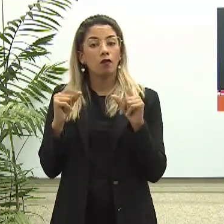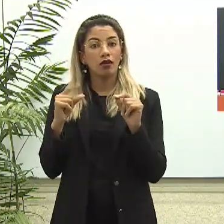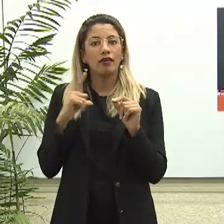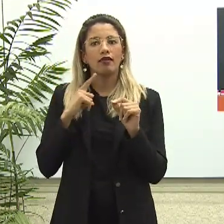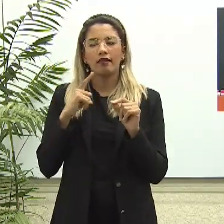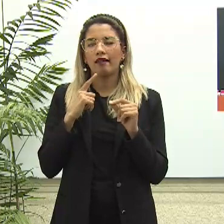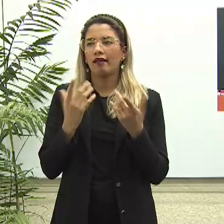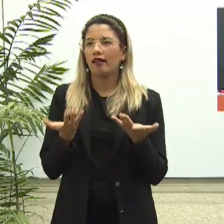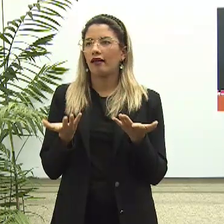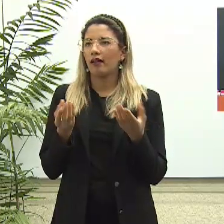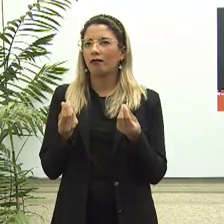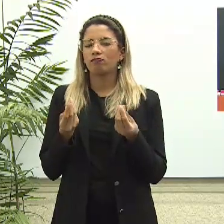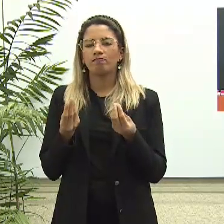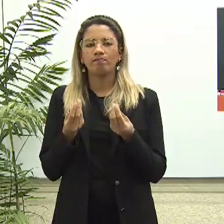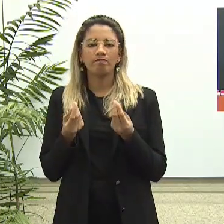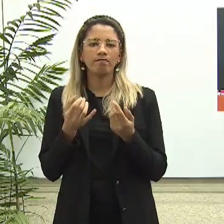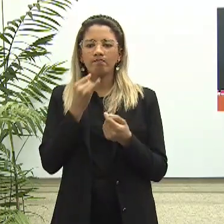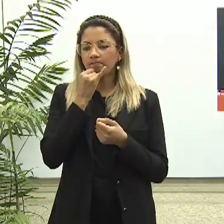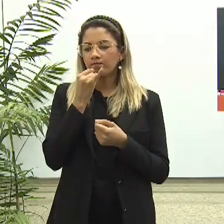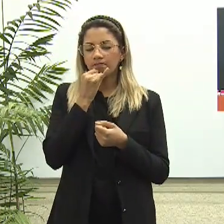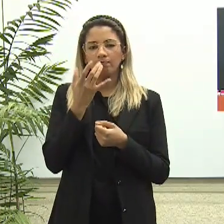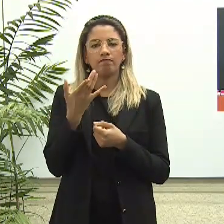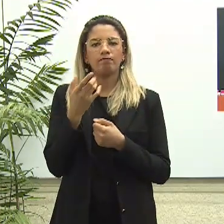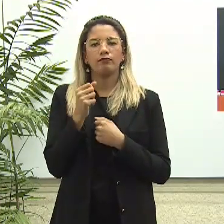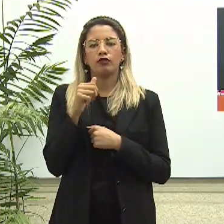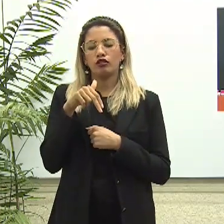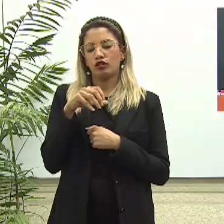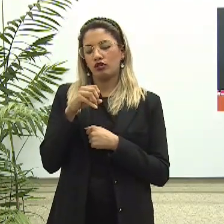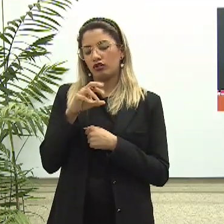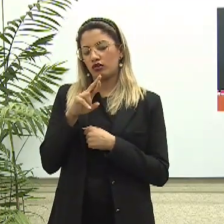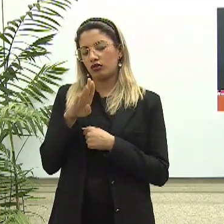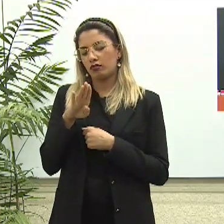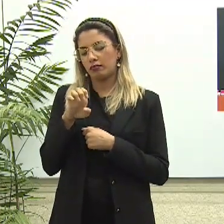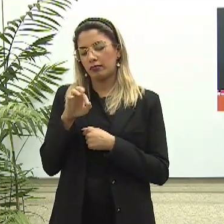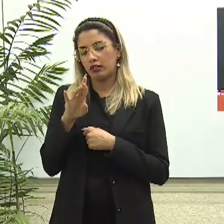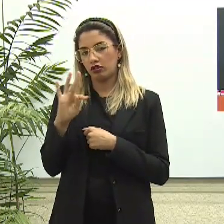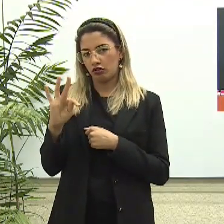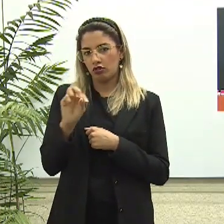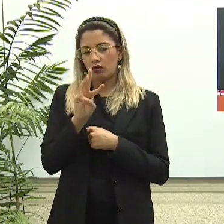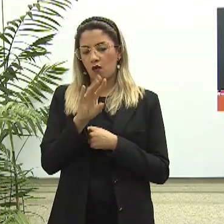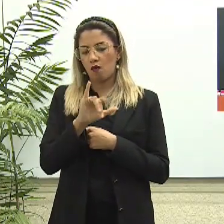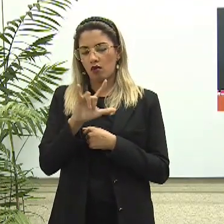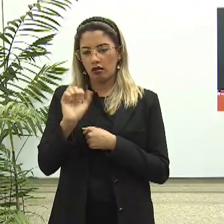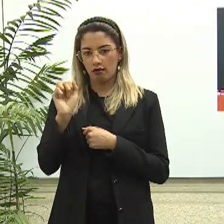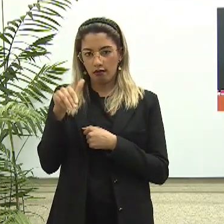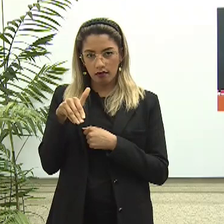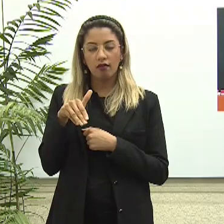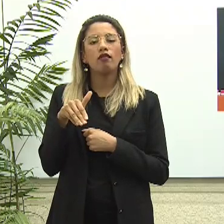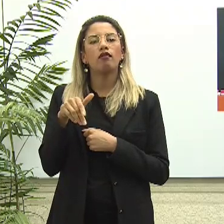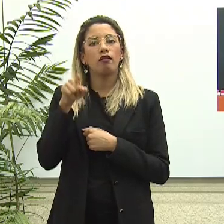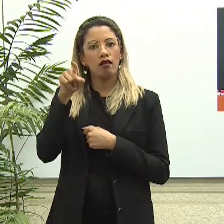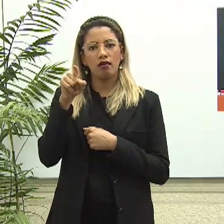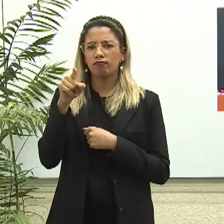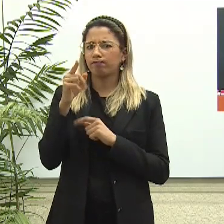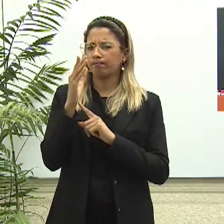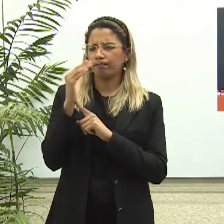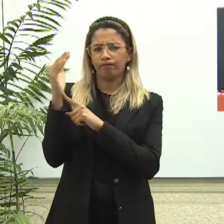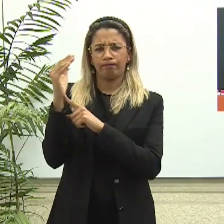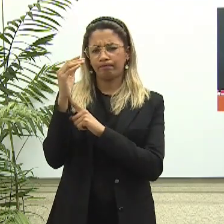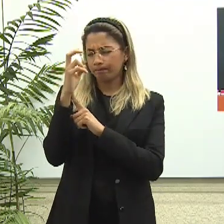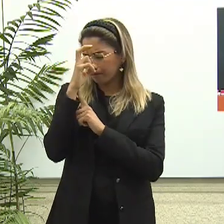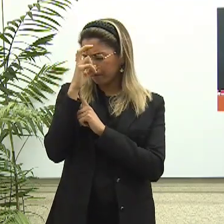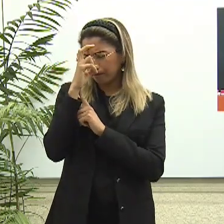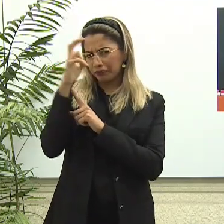poderia ter uma pessoa como o Norbert Winner que era o grande cara da cibernética e que era um